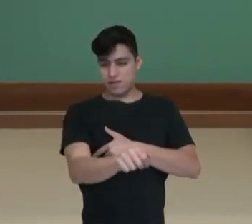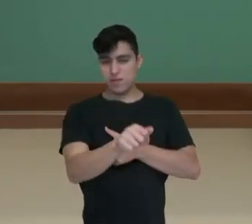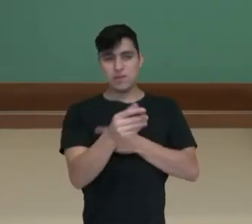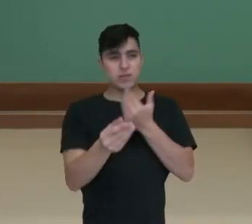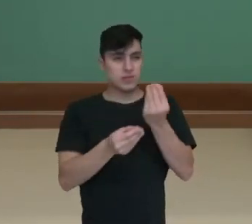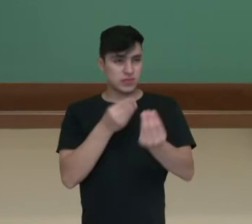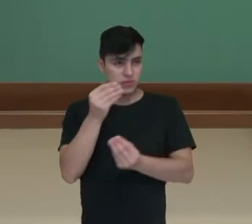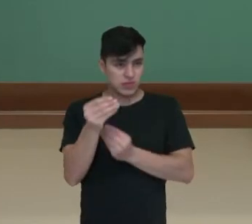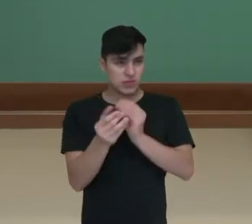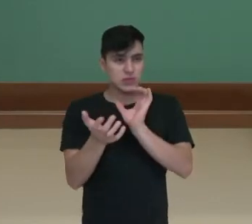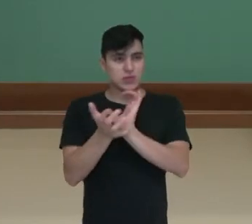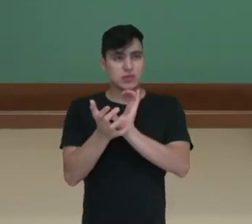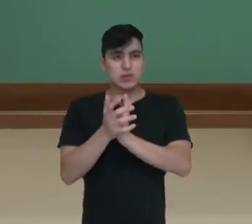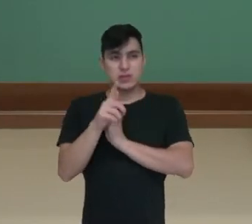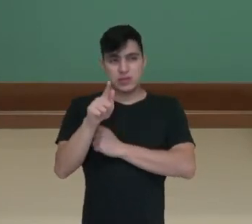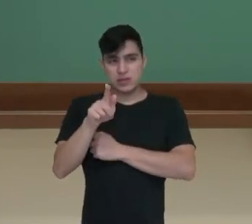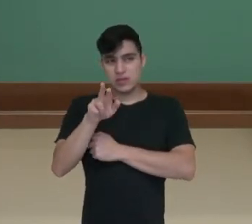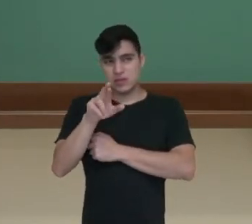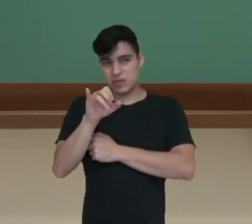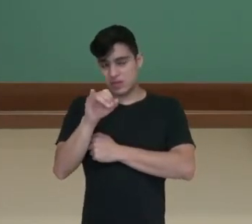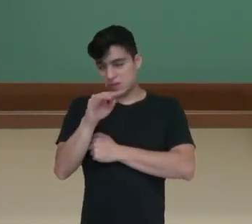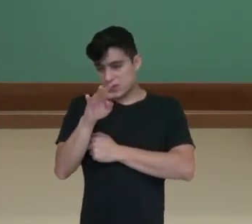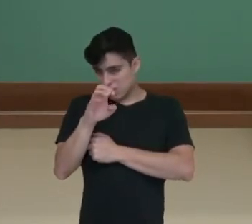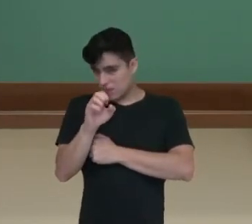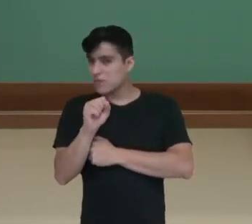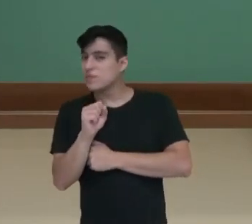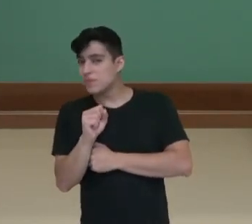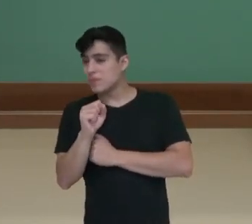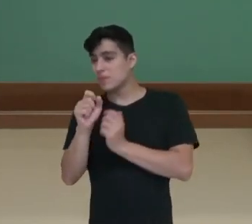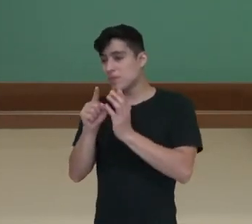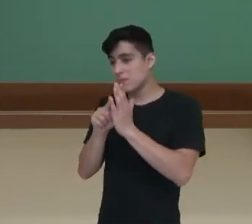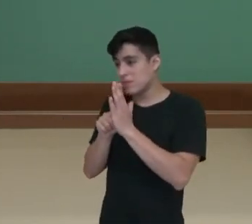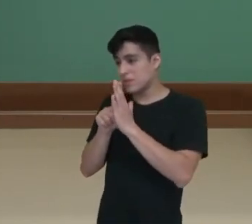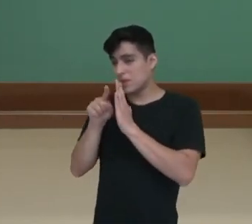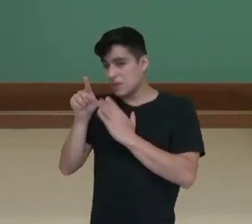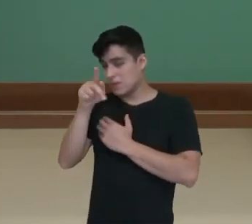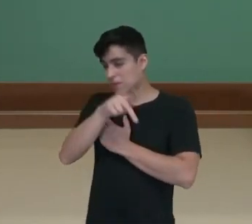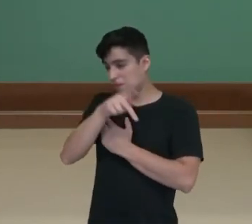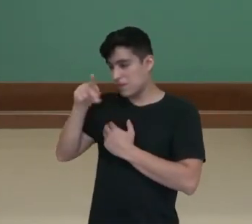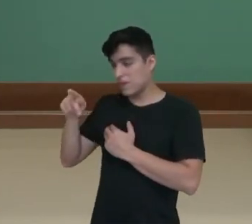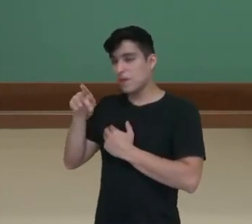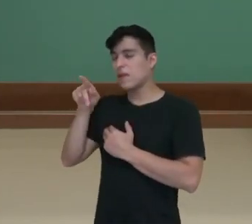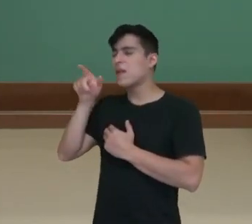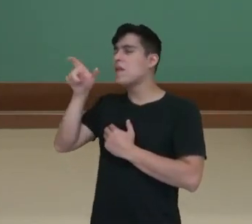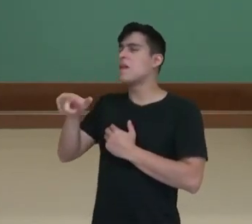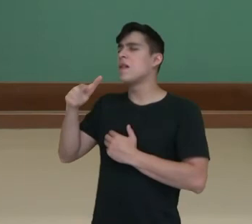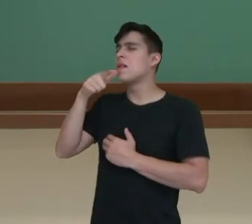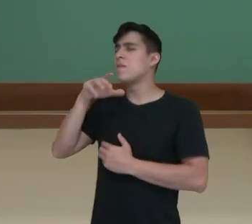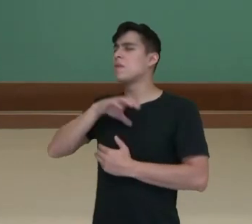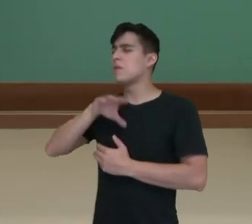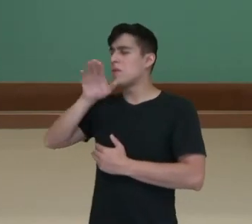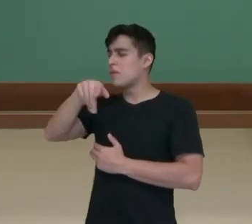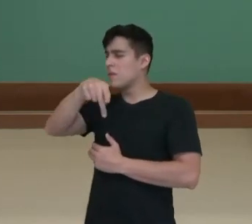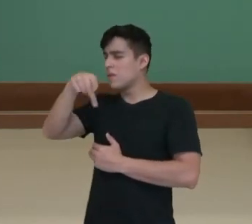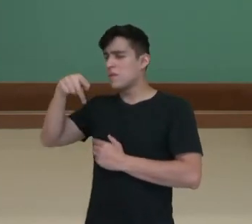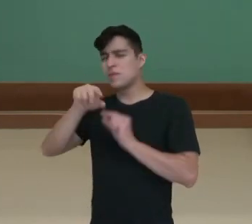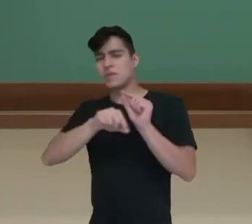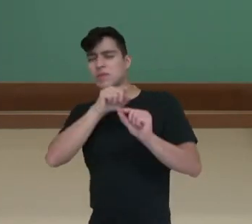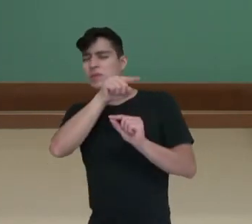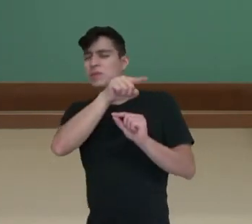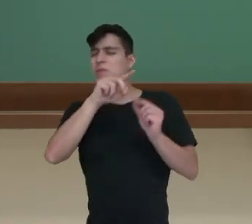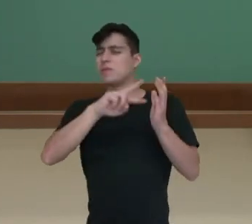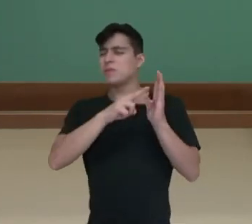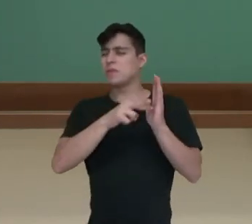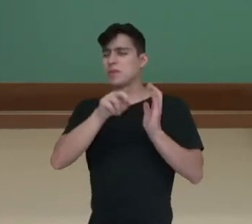griots ou dos griotes, né? Veja com a sua professora de língua portuguesa a importância dos griots para a história